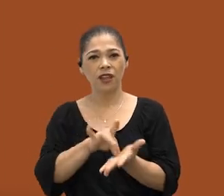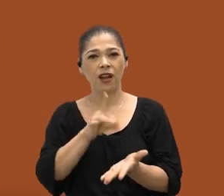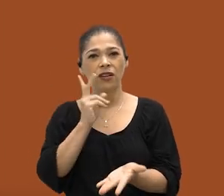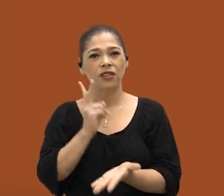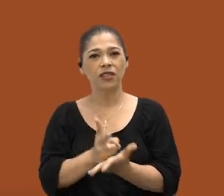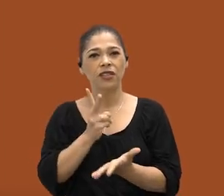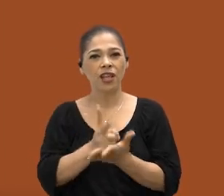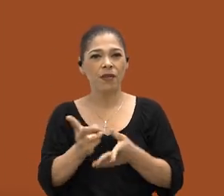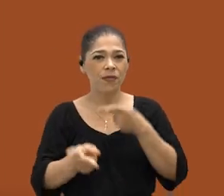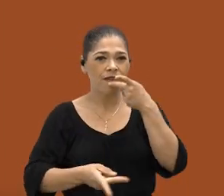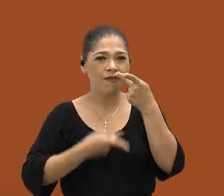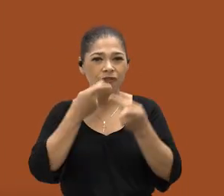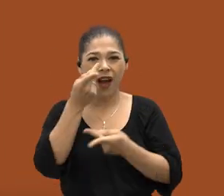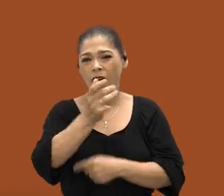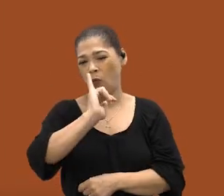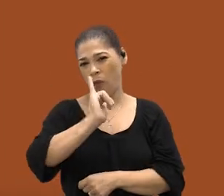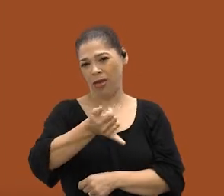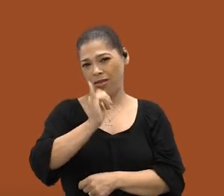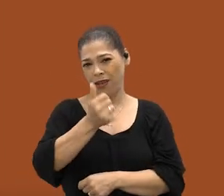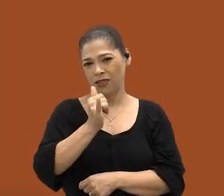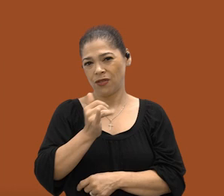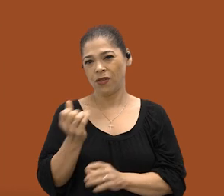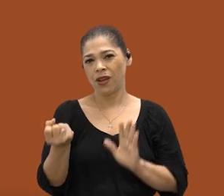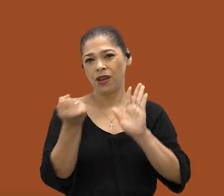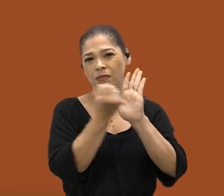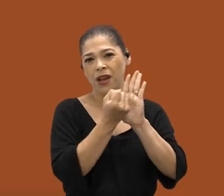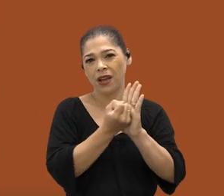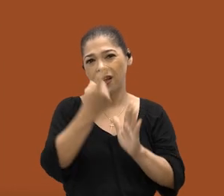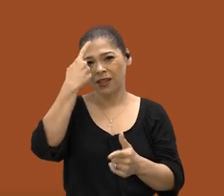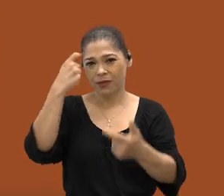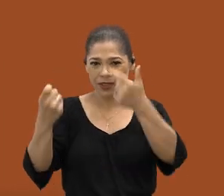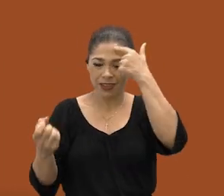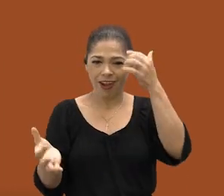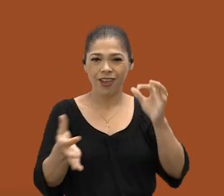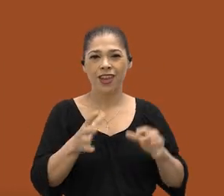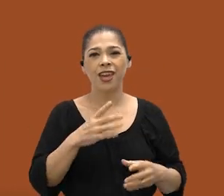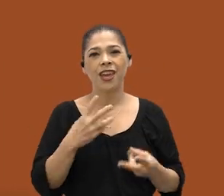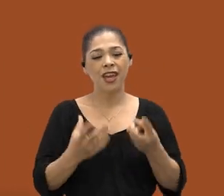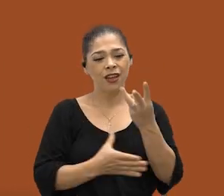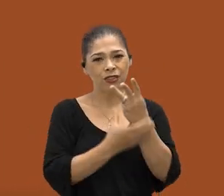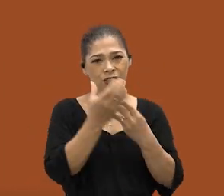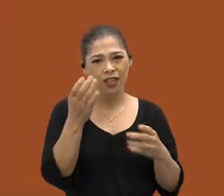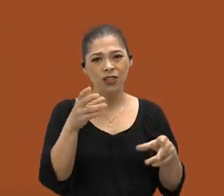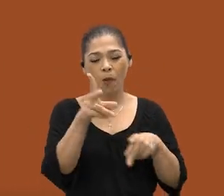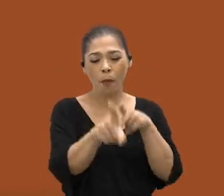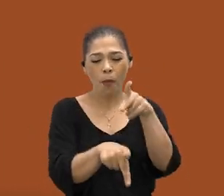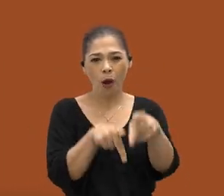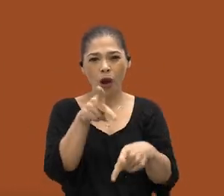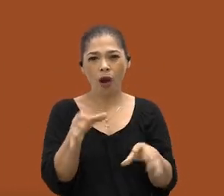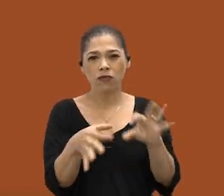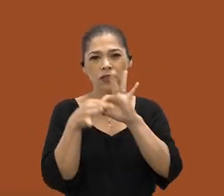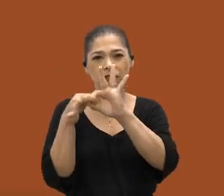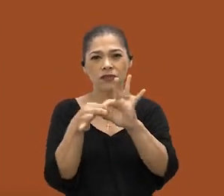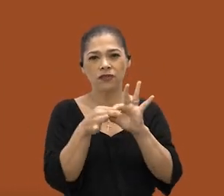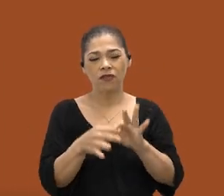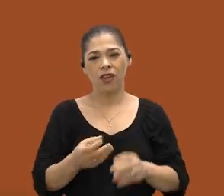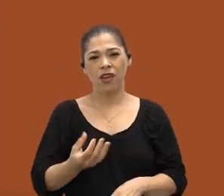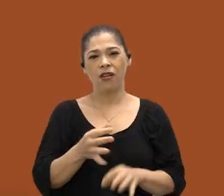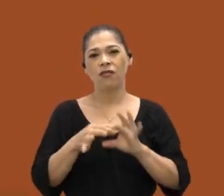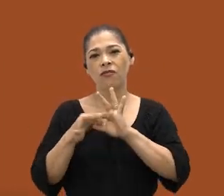sempre primou por uma narrativa marcada pela ideia da convivência harmônica entre os diferentes povos que aqui